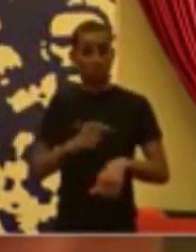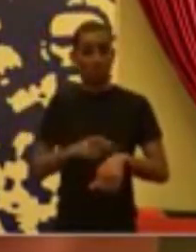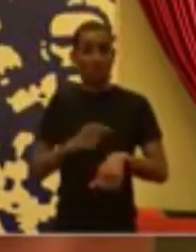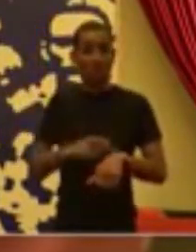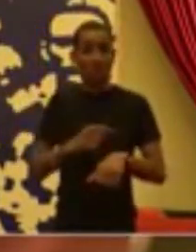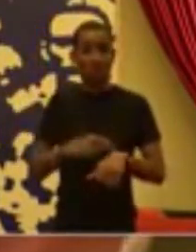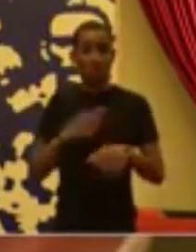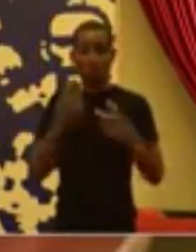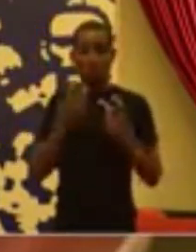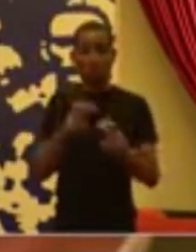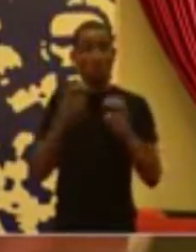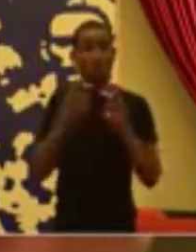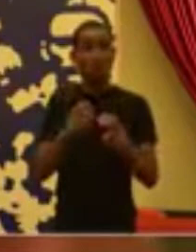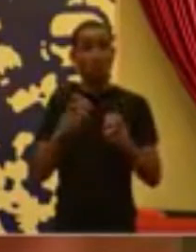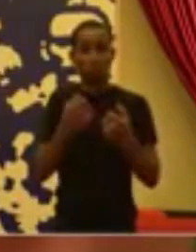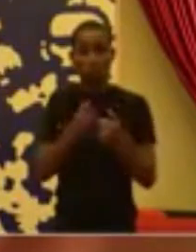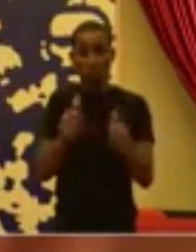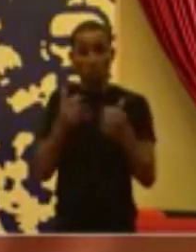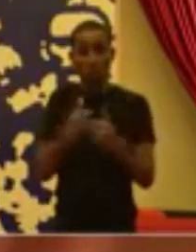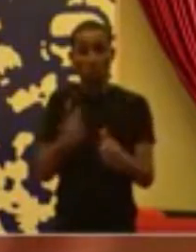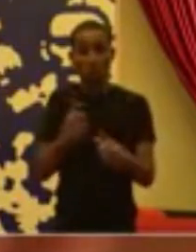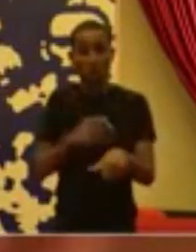população trabalhadora aumentou.